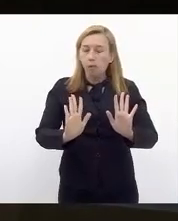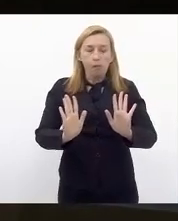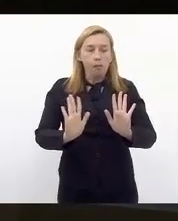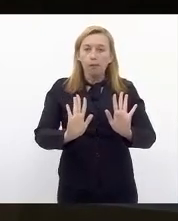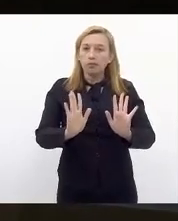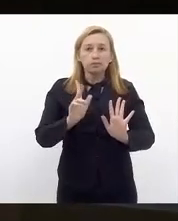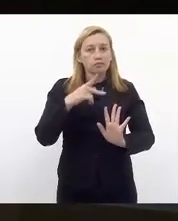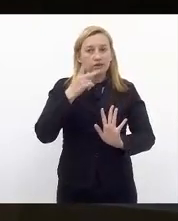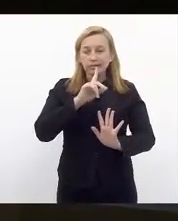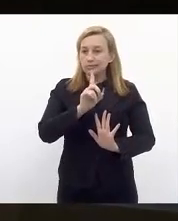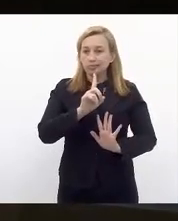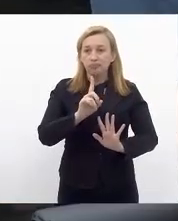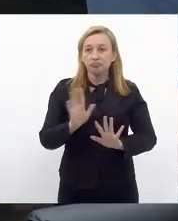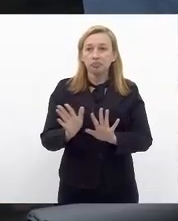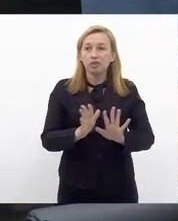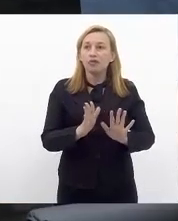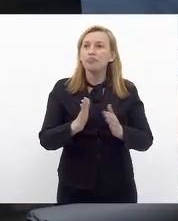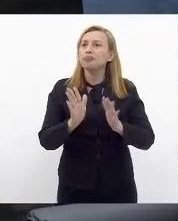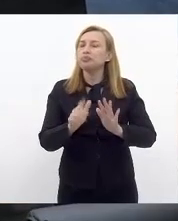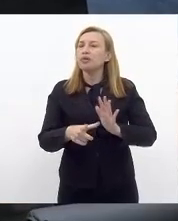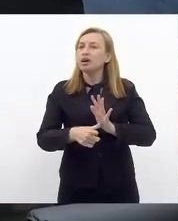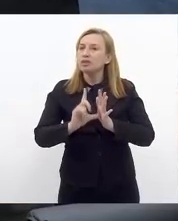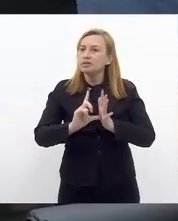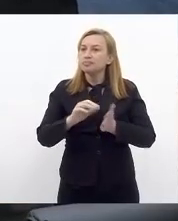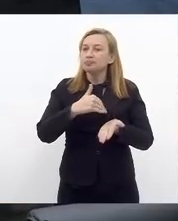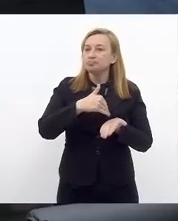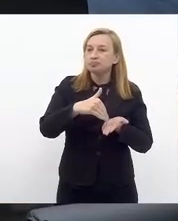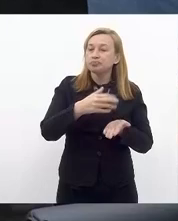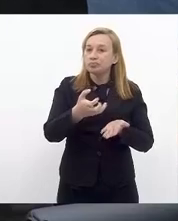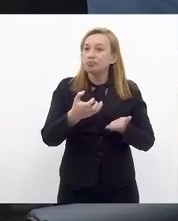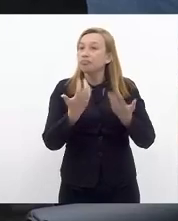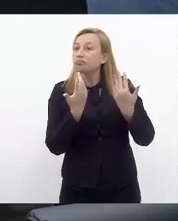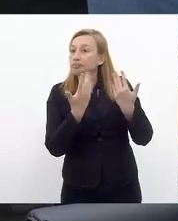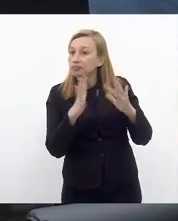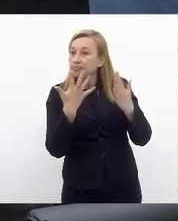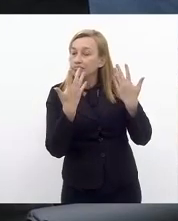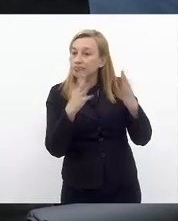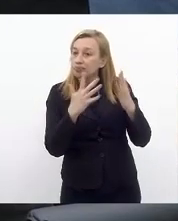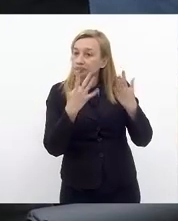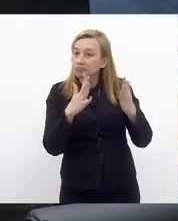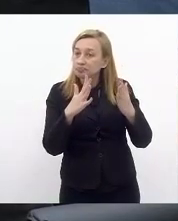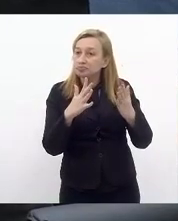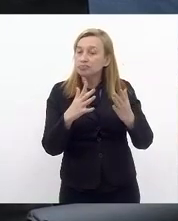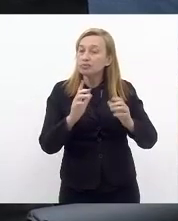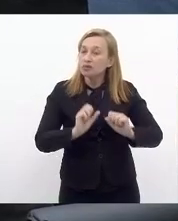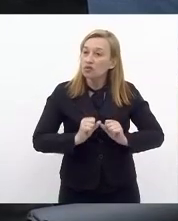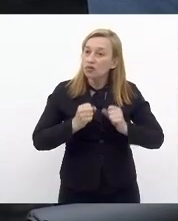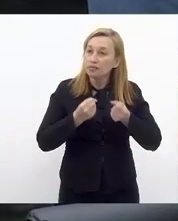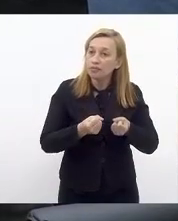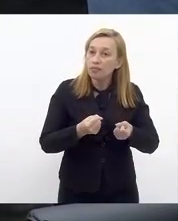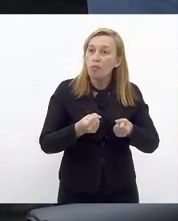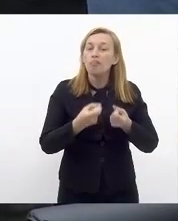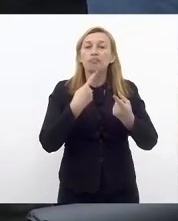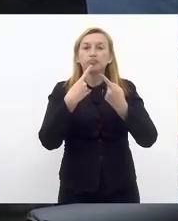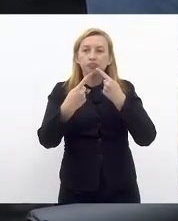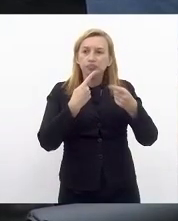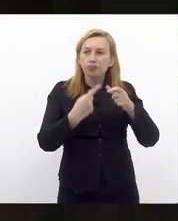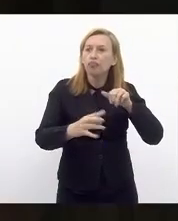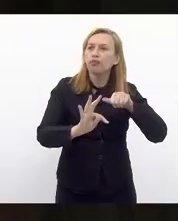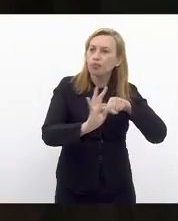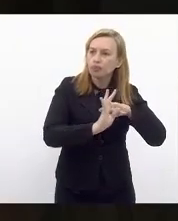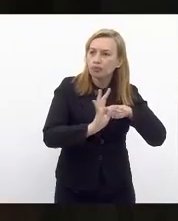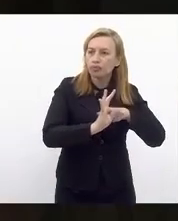não foi isso que eu disse antes de não era secretário quero elogiar que o que a gente tem buscado é justamente essa discussão